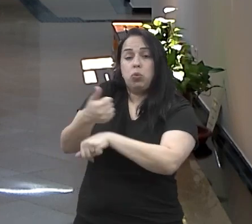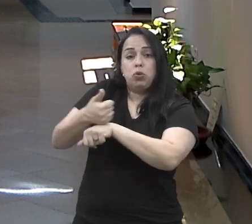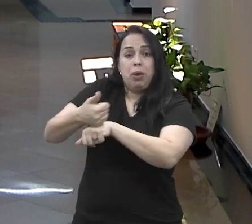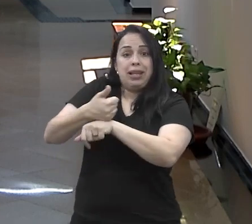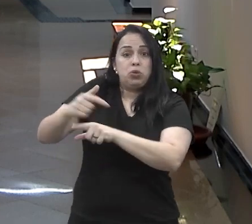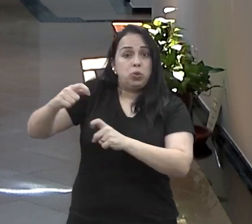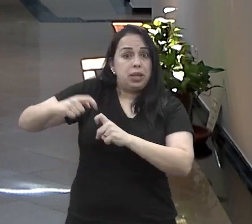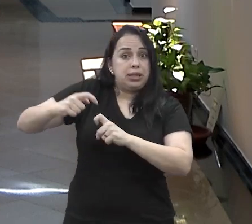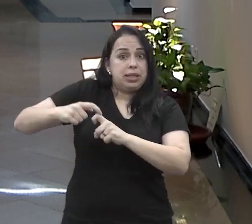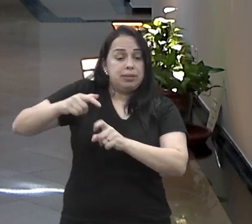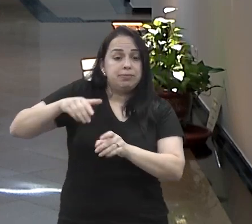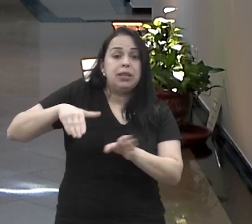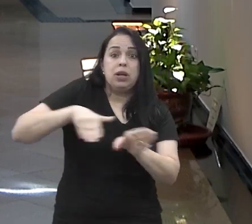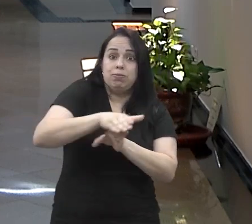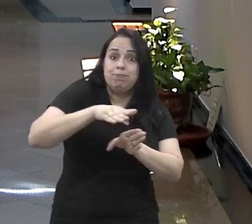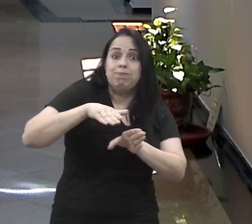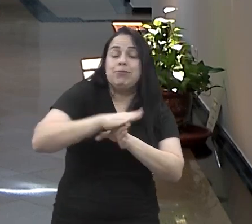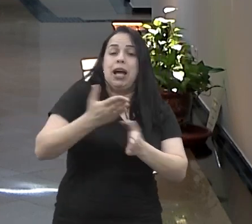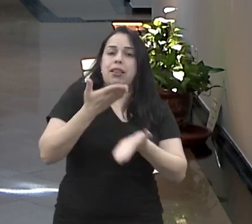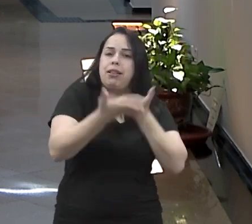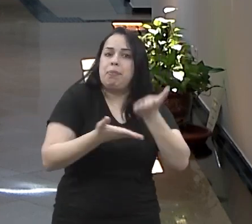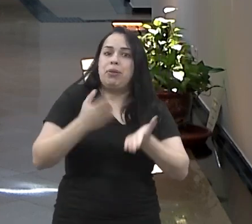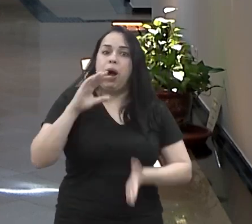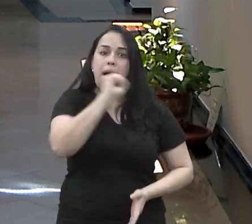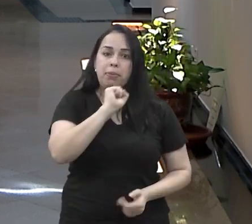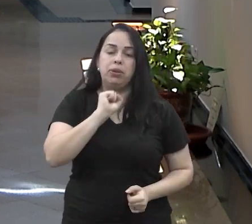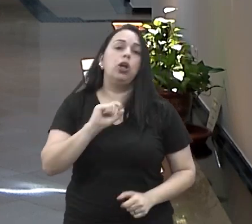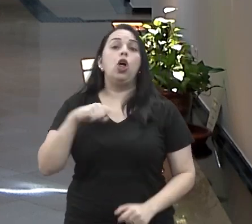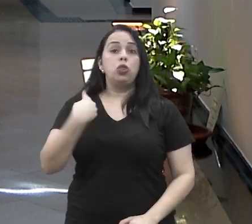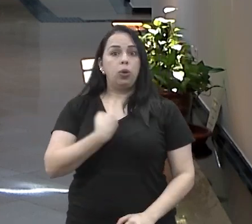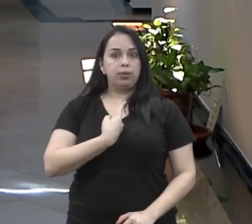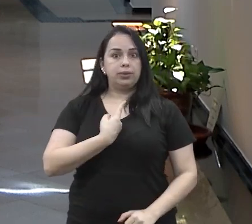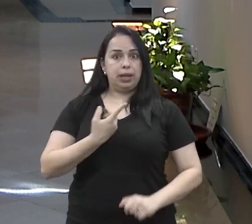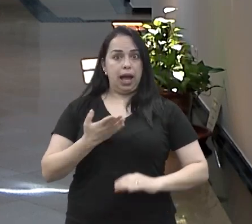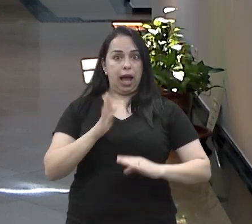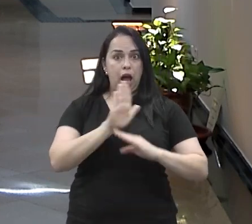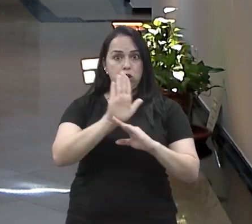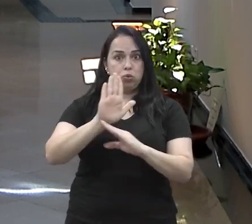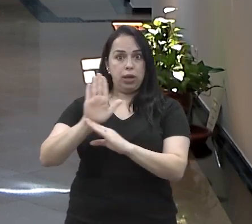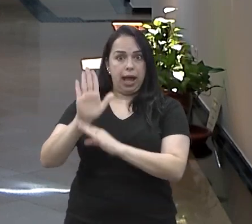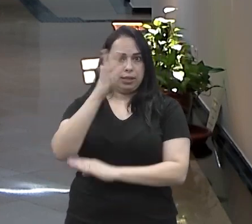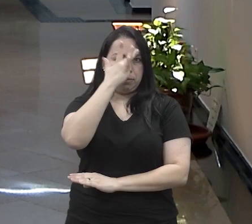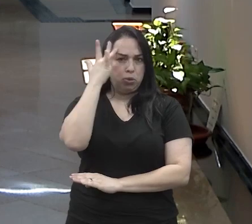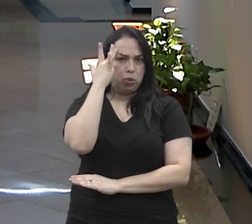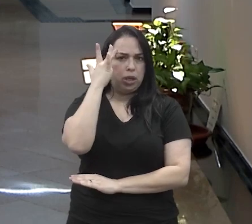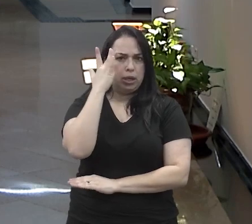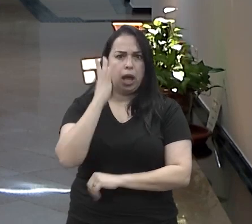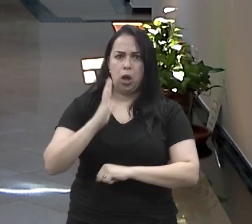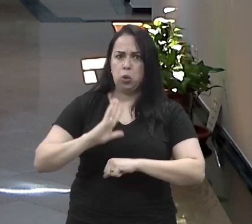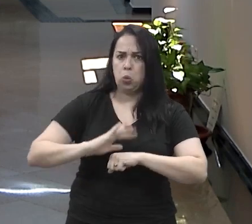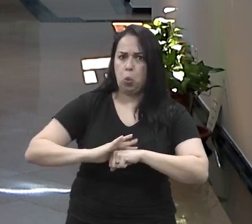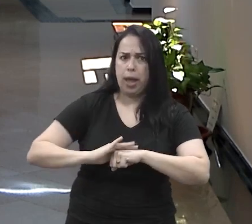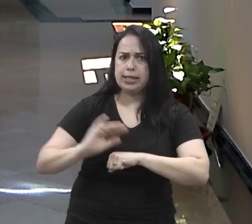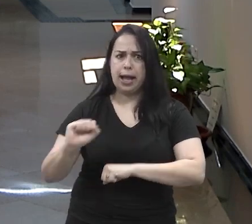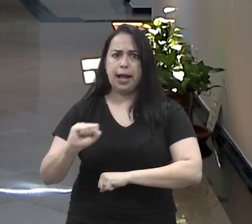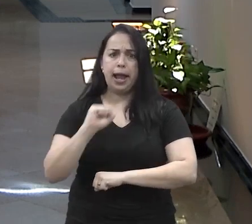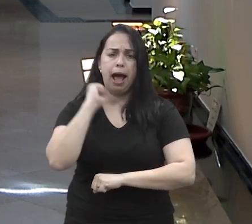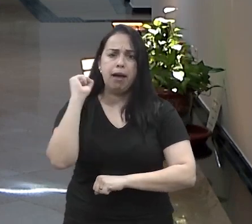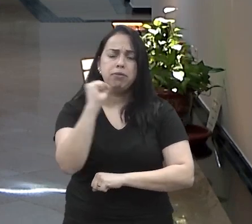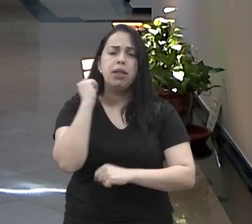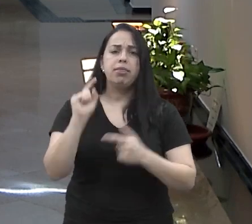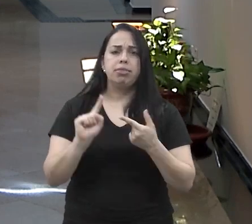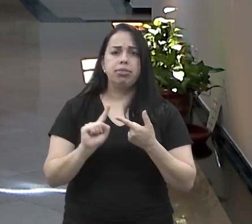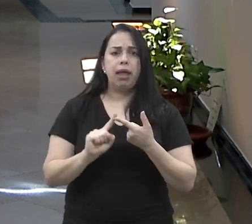por especialista de uma forma rápida e evita a internação. Então a gente consegue ajudar as pessoas que têm